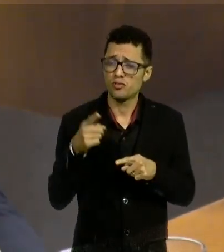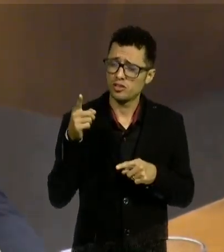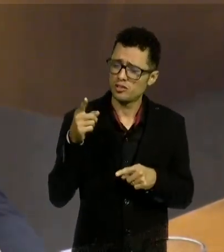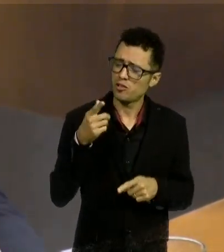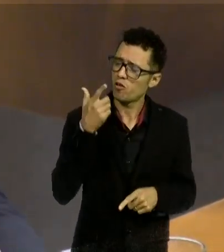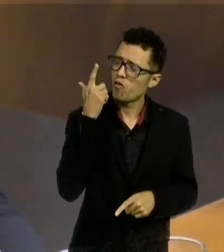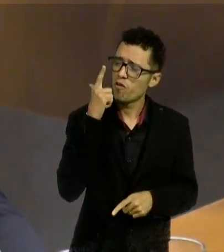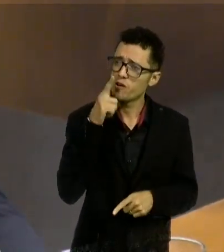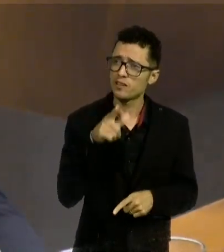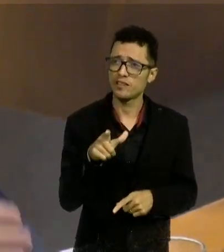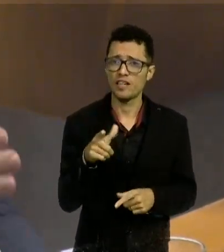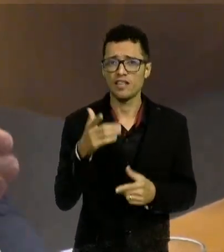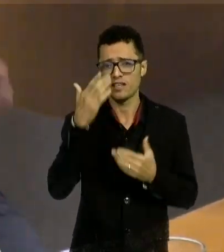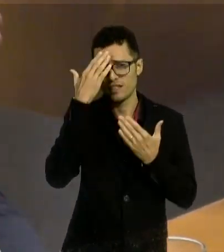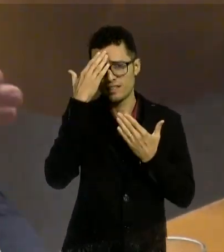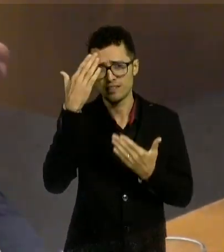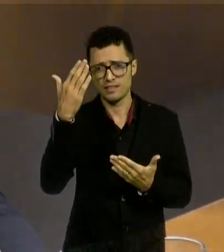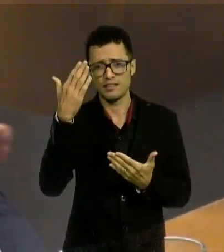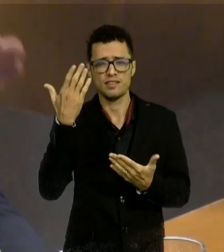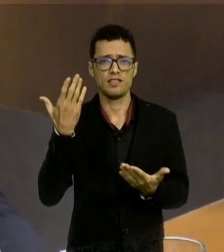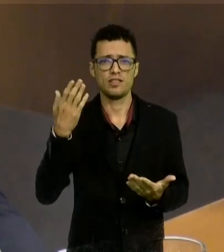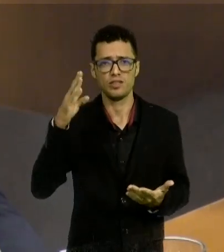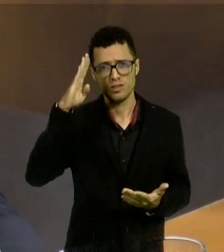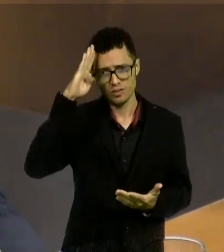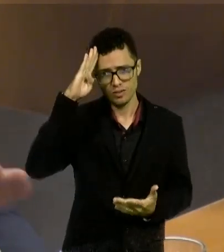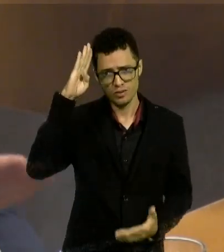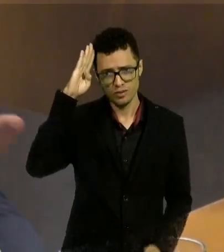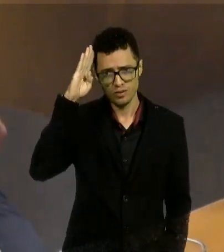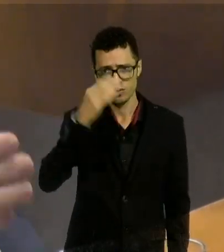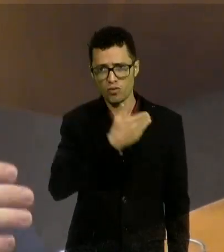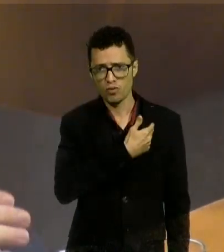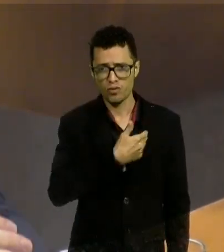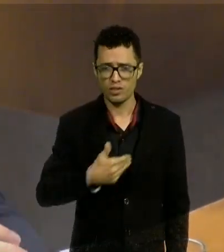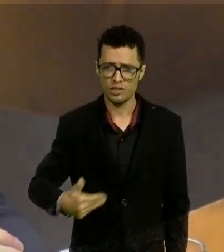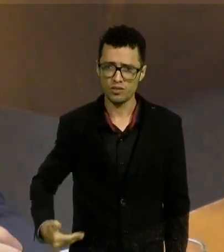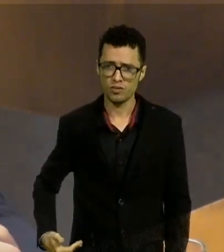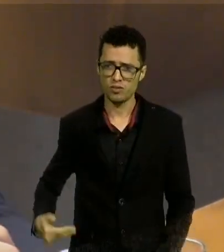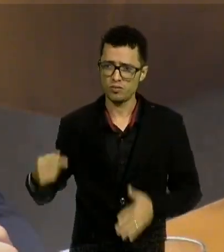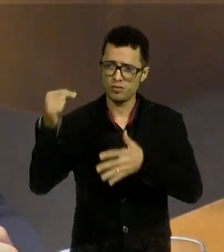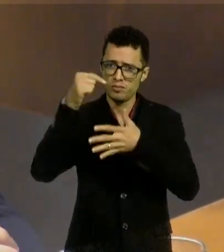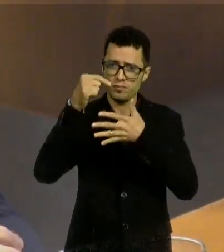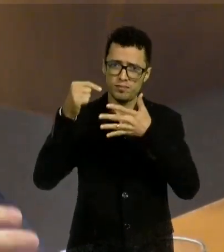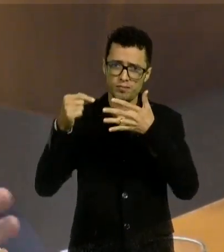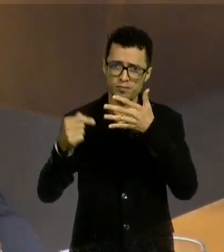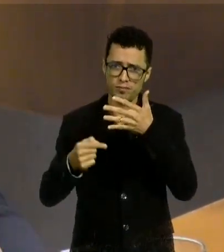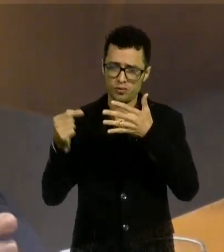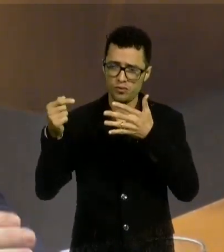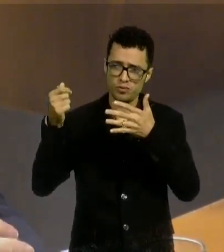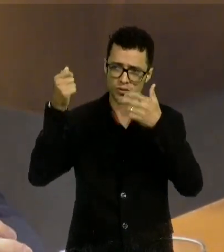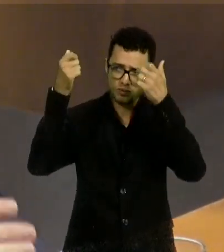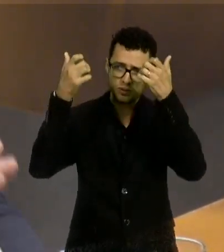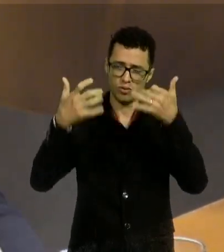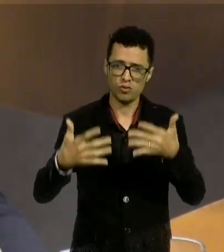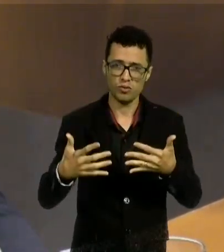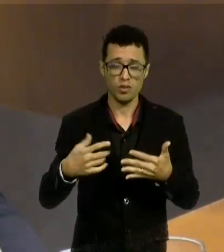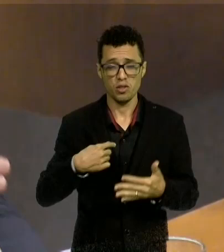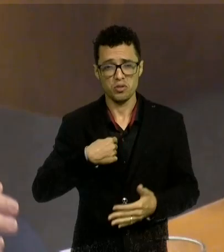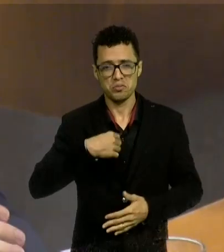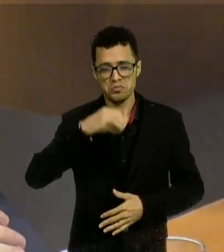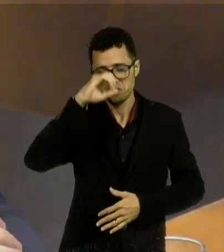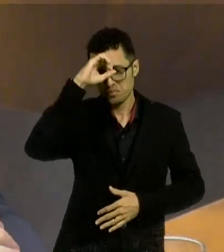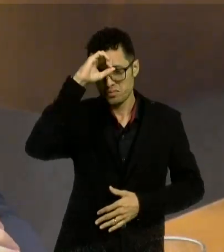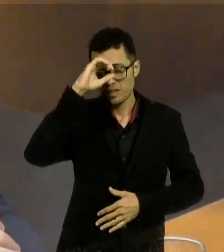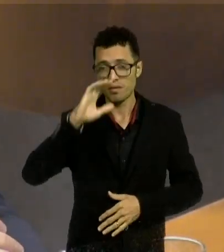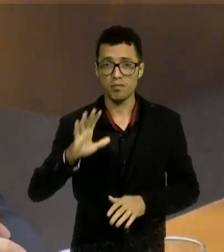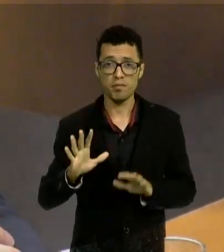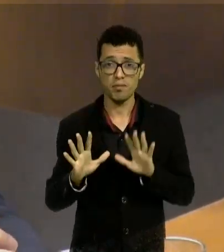ainda agradecer o governador por essas razões pelas quais Vossa Excelência falou aí na tribuna. Eu confesso que não sabia. Mas sem entrar no